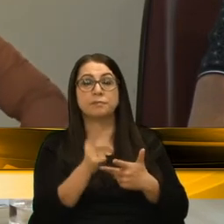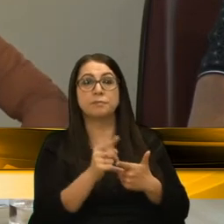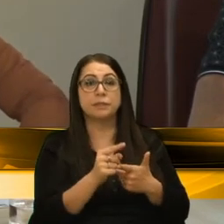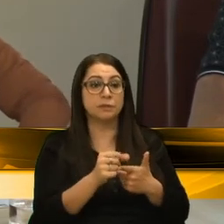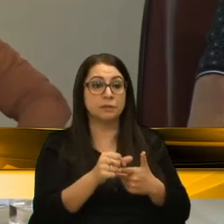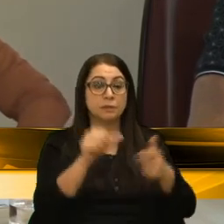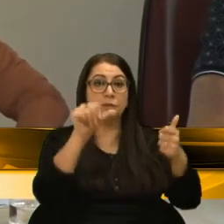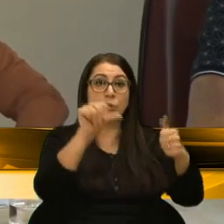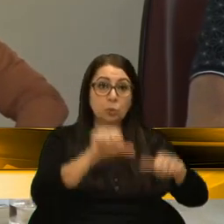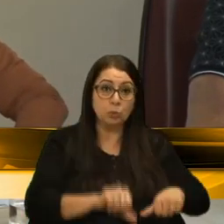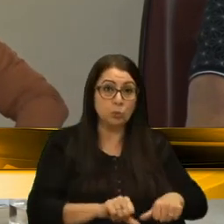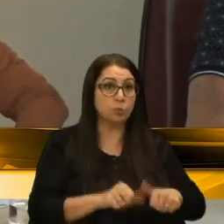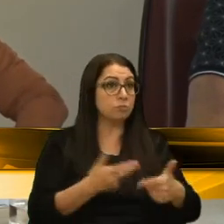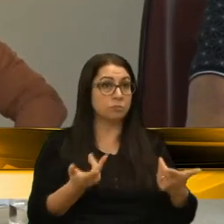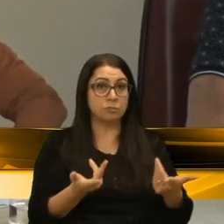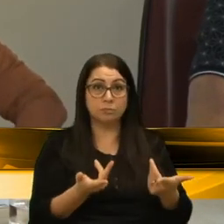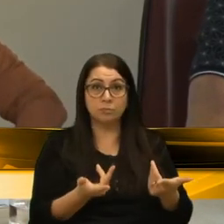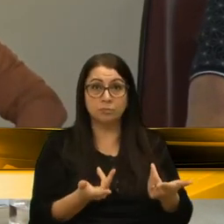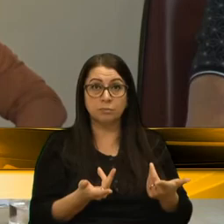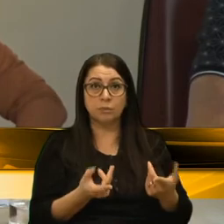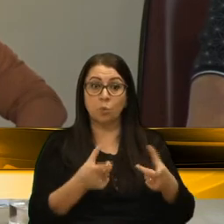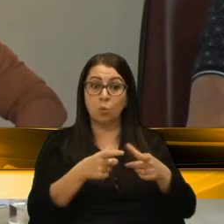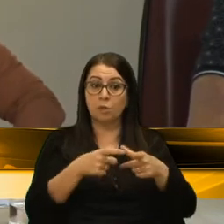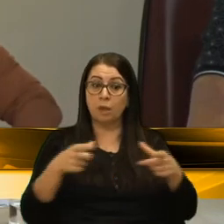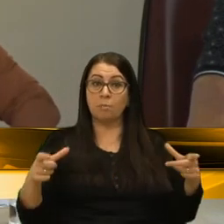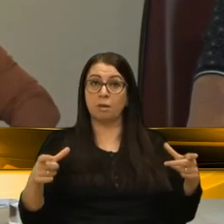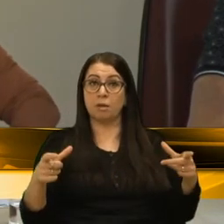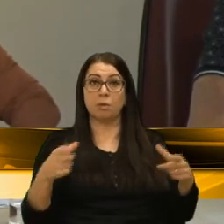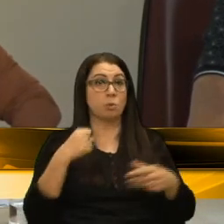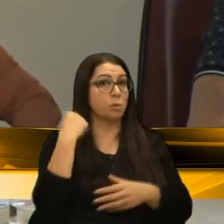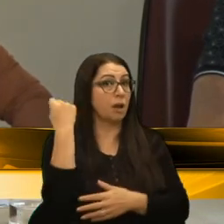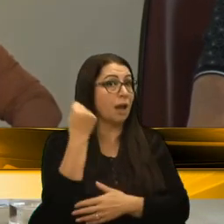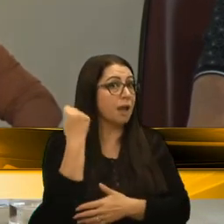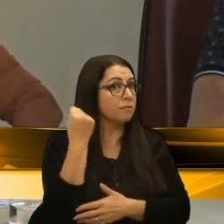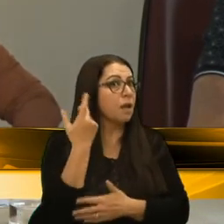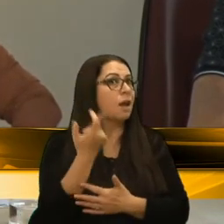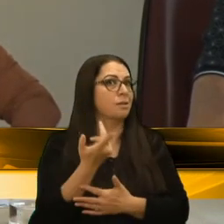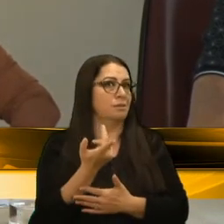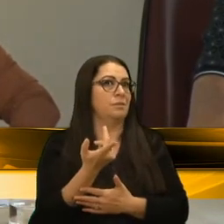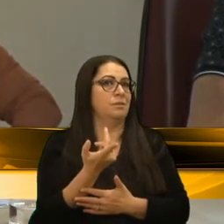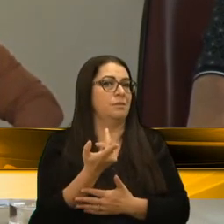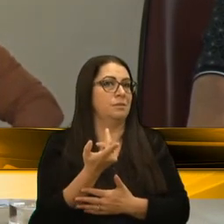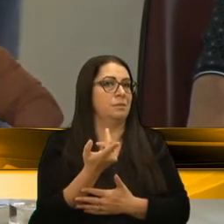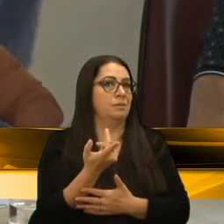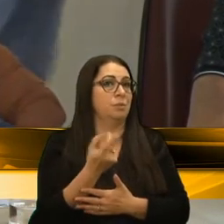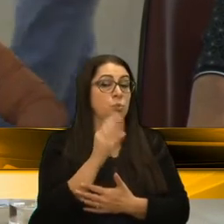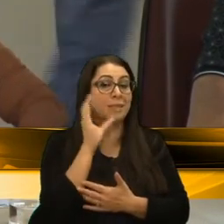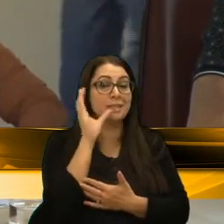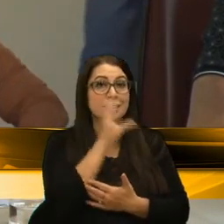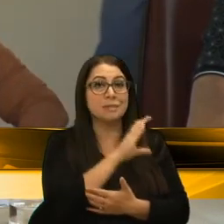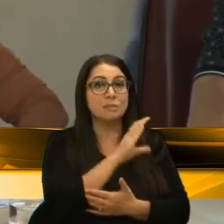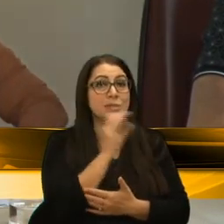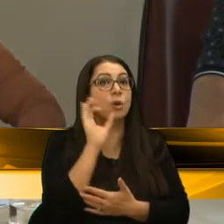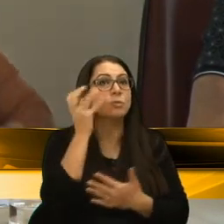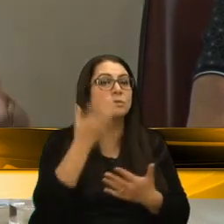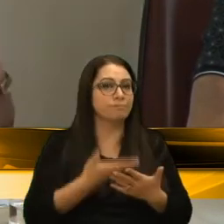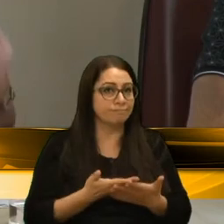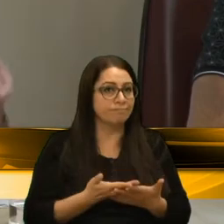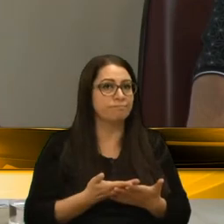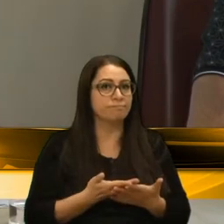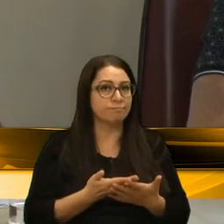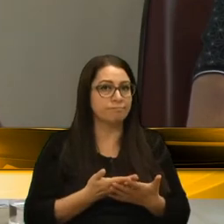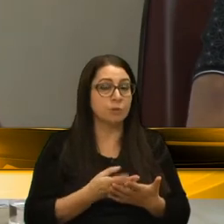estão comprometidos. Tamanho a gravidade que o aquecimento está gerando. E como